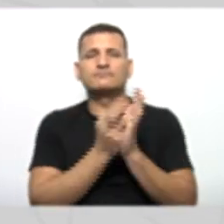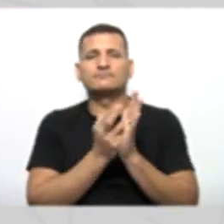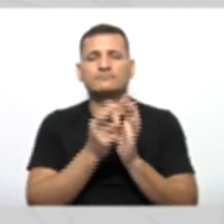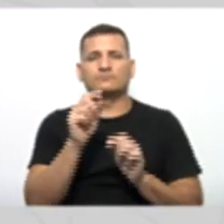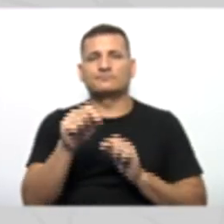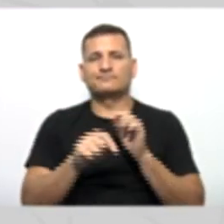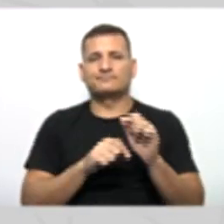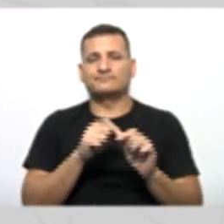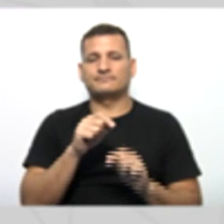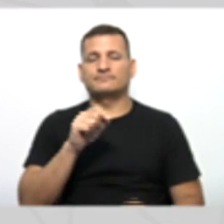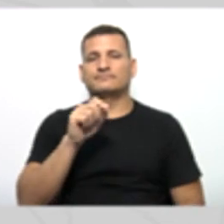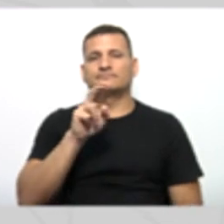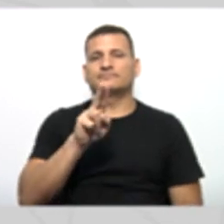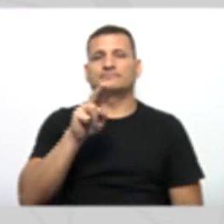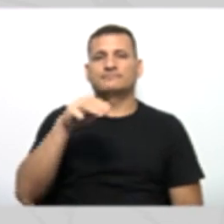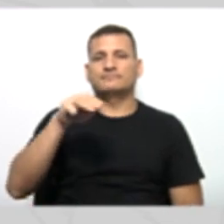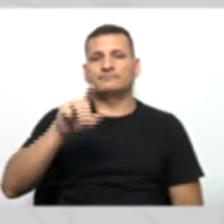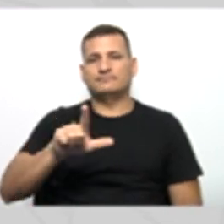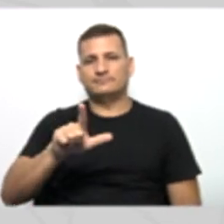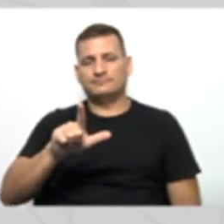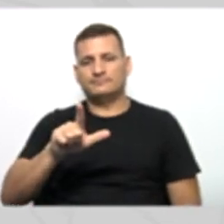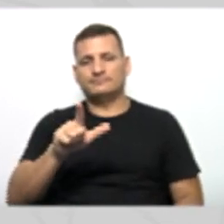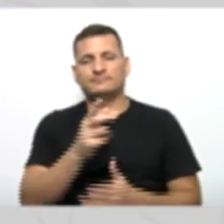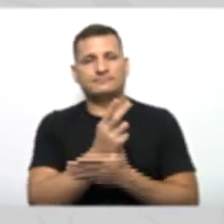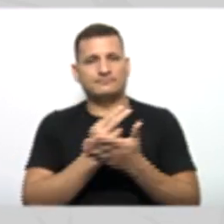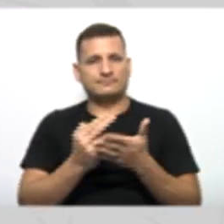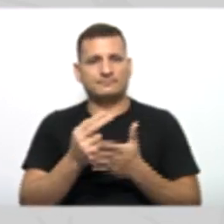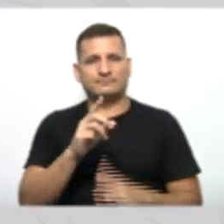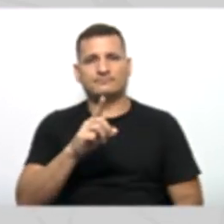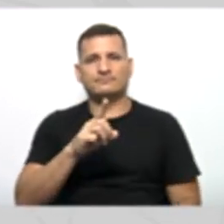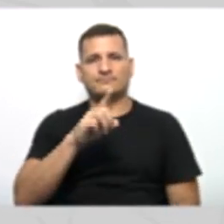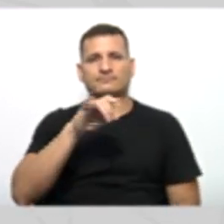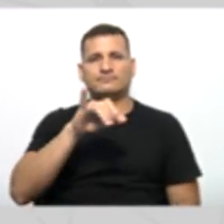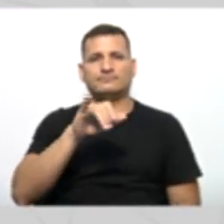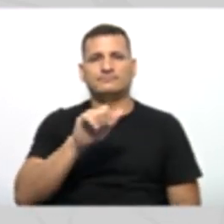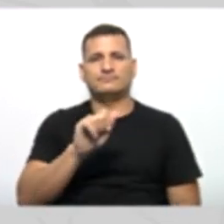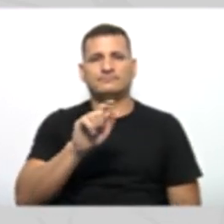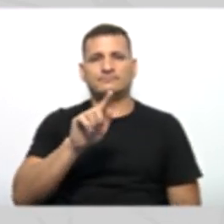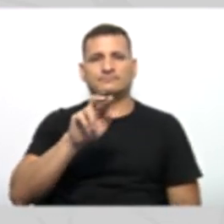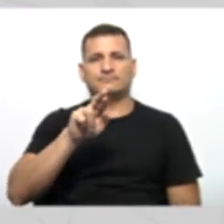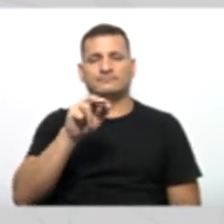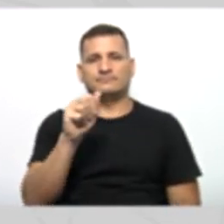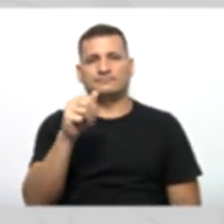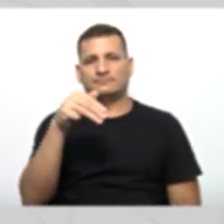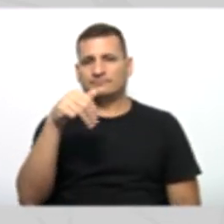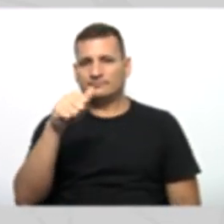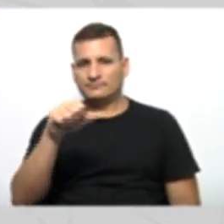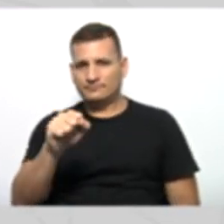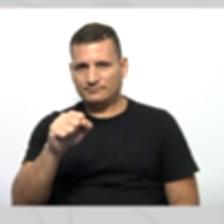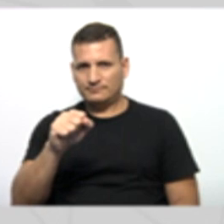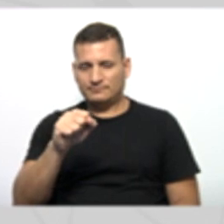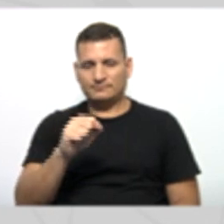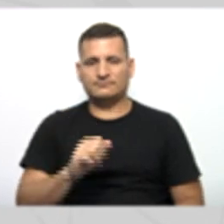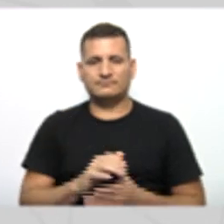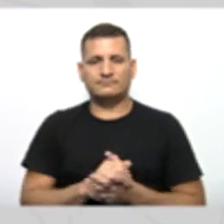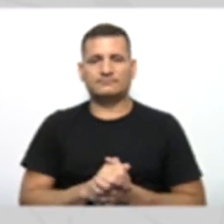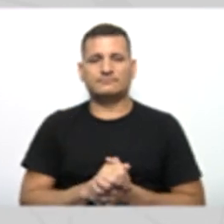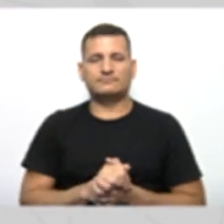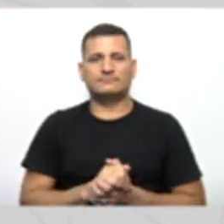os diagramas, né? O que são diagramas? Gente, ó, não tem necessidade de você ir lá no slide,